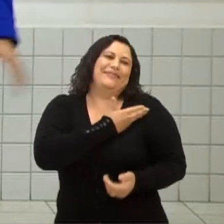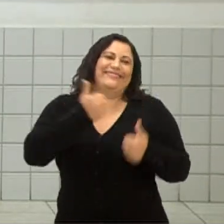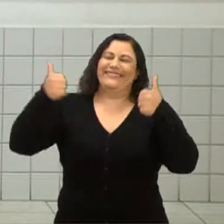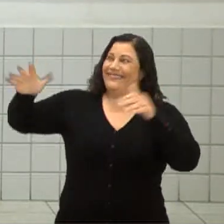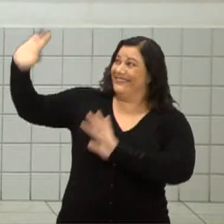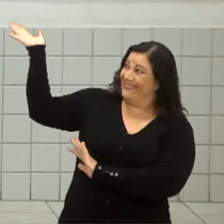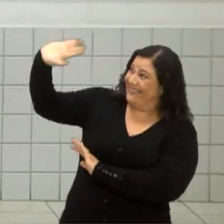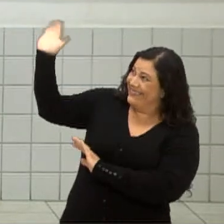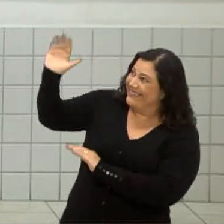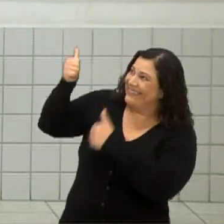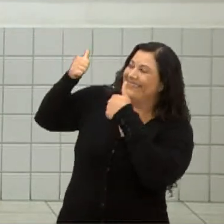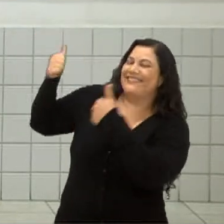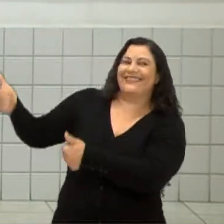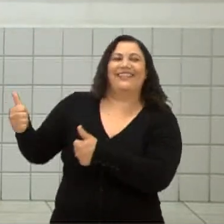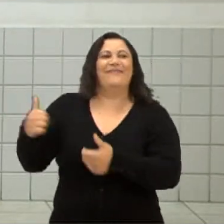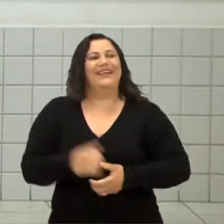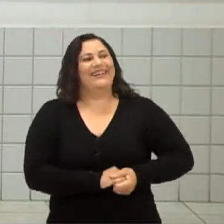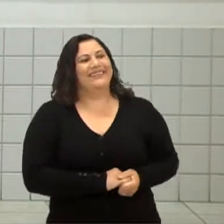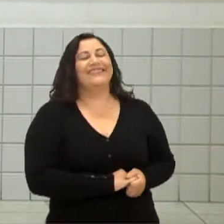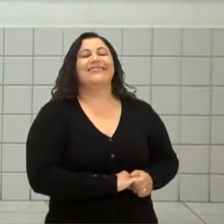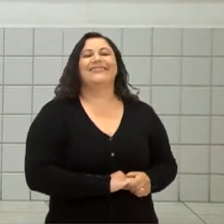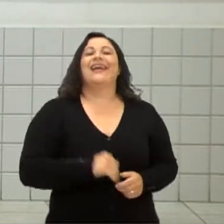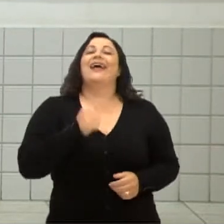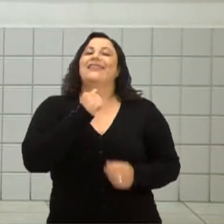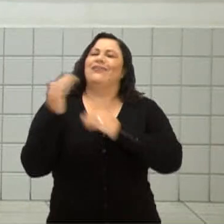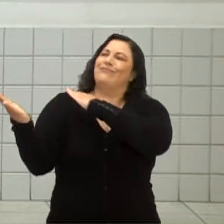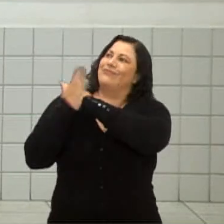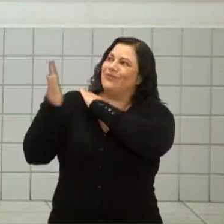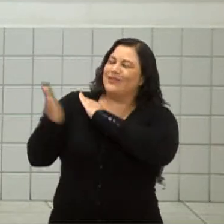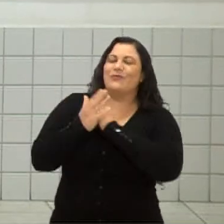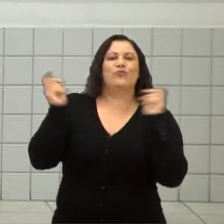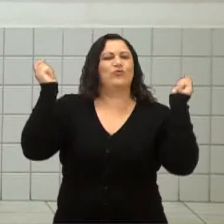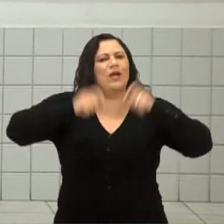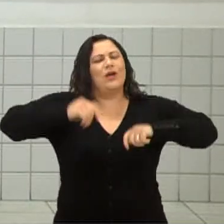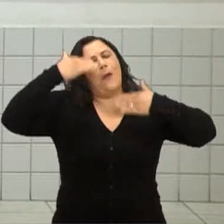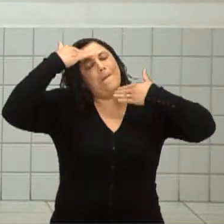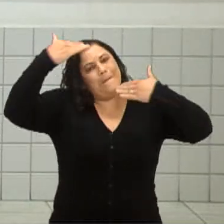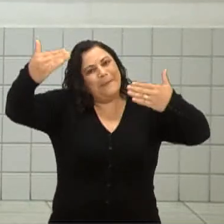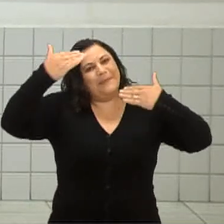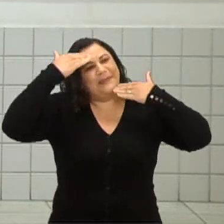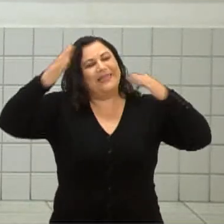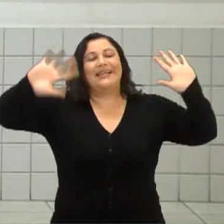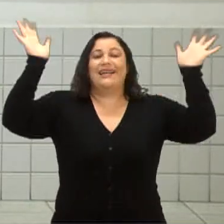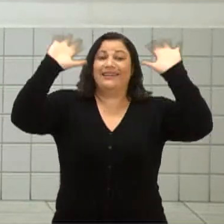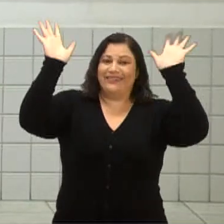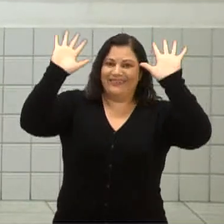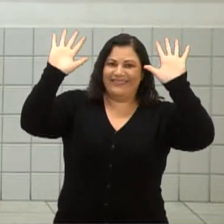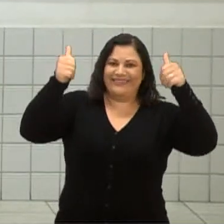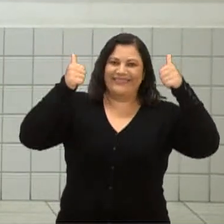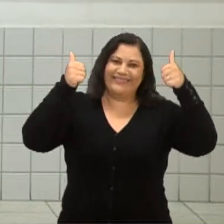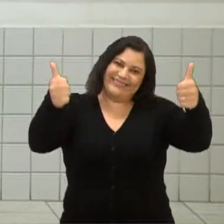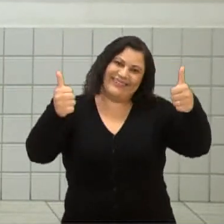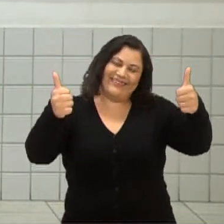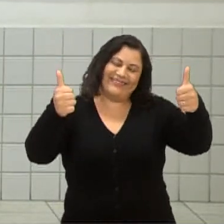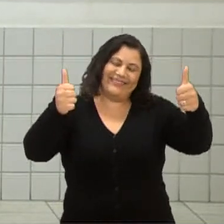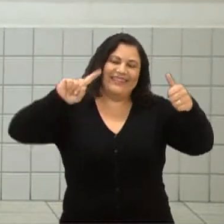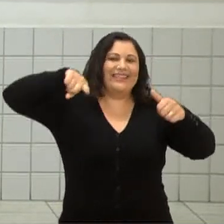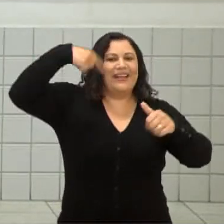nos ajudaram e fizeram com que vocês aprendessem. Um beijo, Fran. Obrigado. Obrigada. Tchau, tchau, gente. E